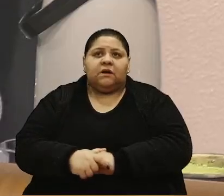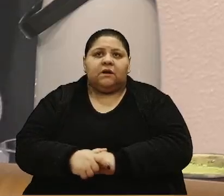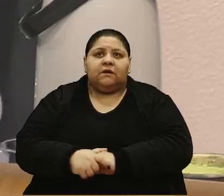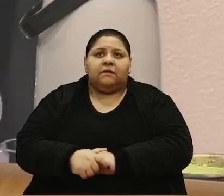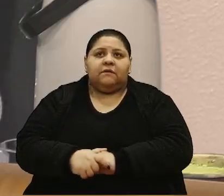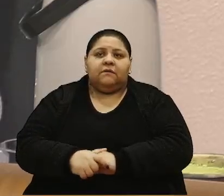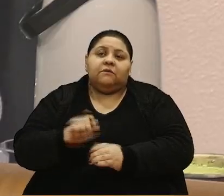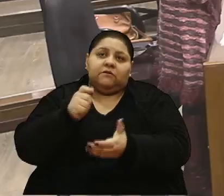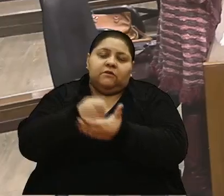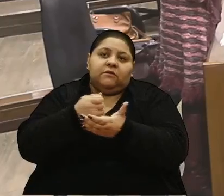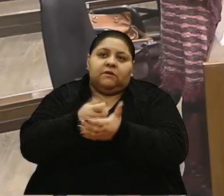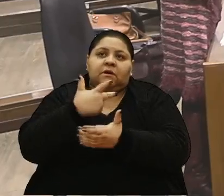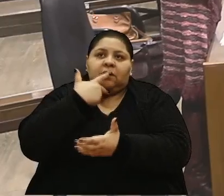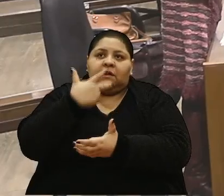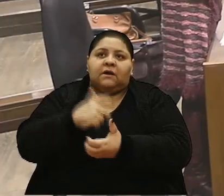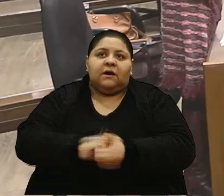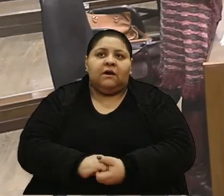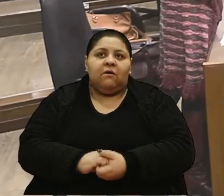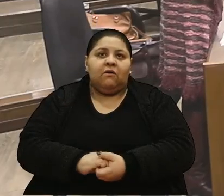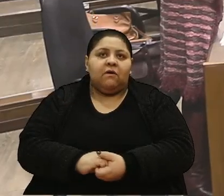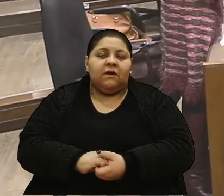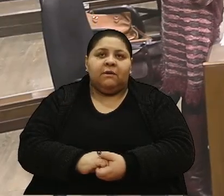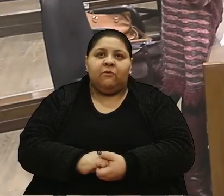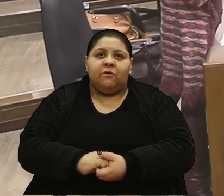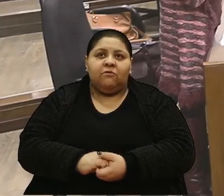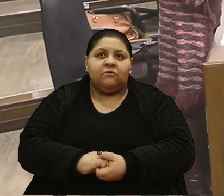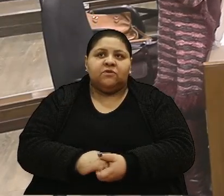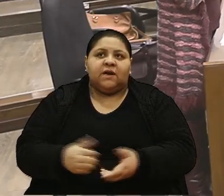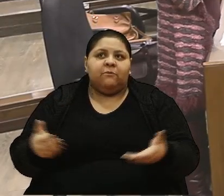Vou ser obrigada a falar, para mudar de assunto.